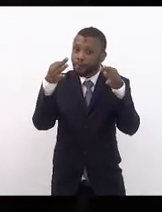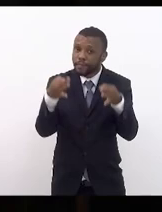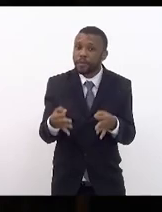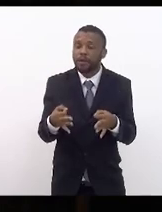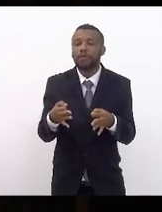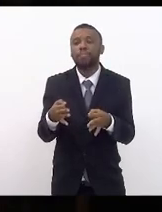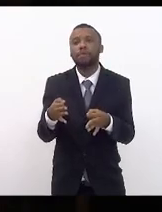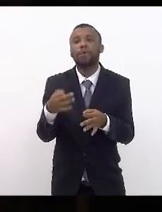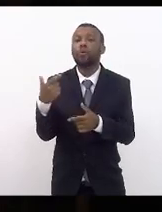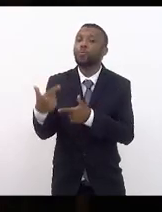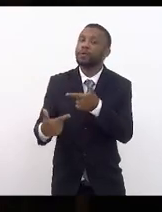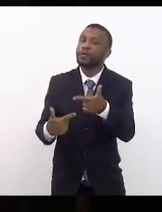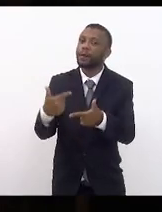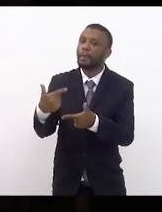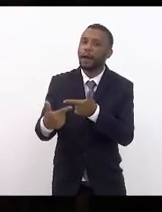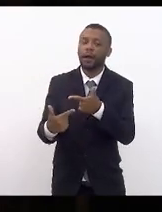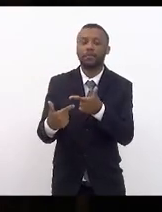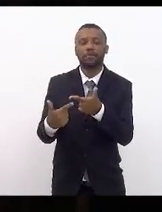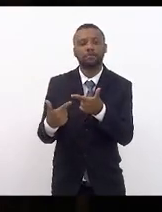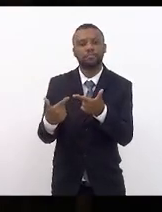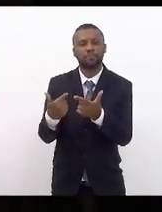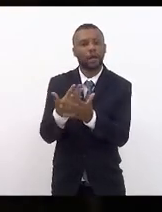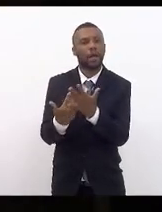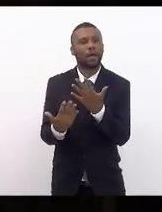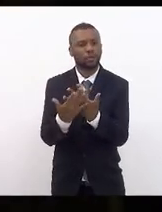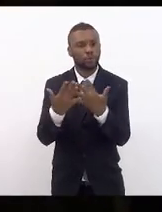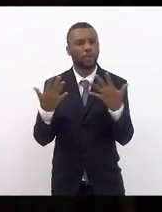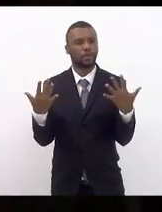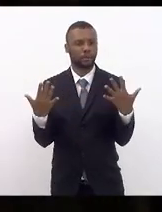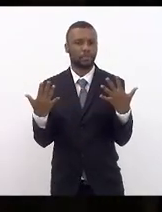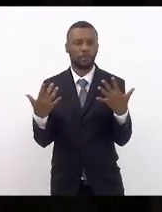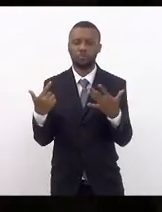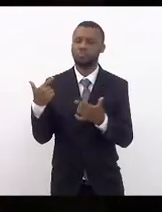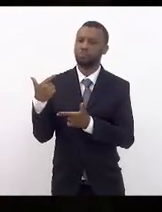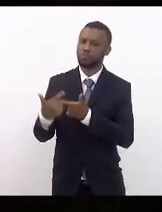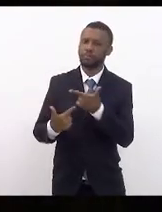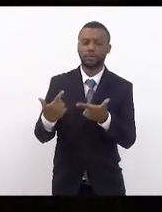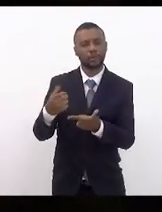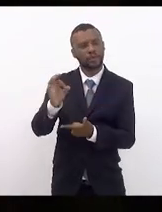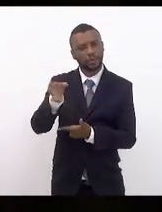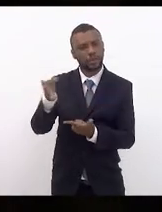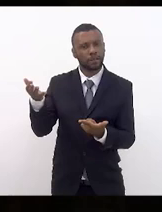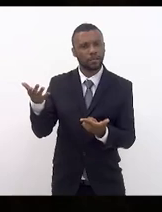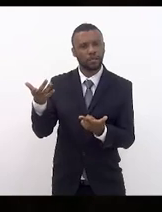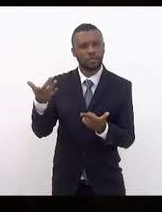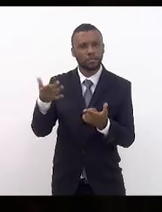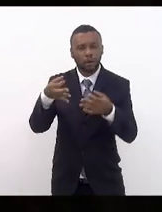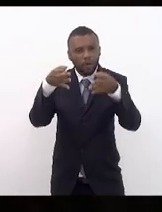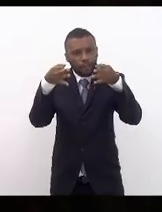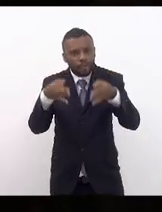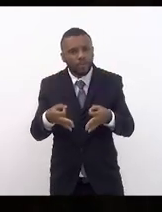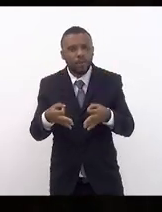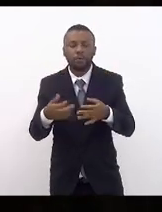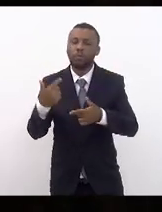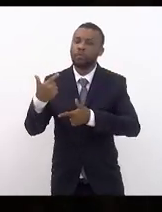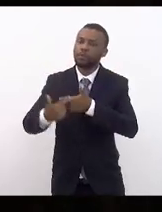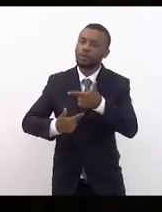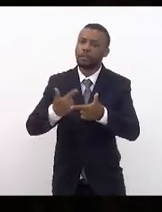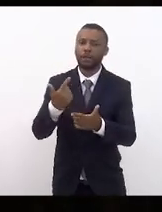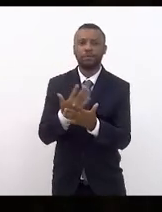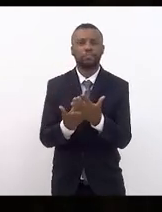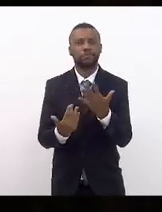a obra das nossas mãos. Sim, confirma a obra das nossas mãos.